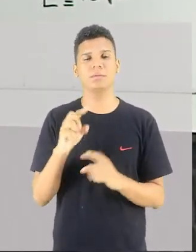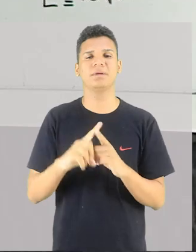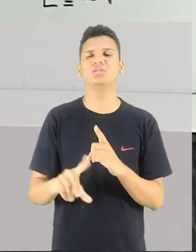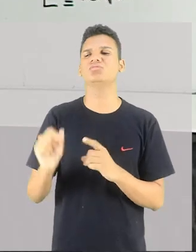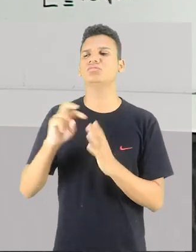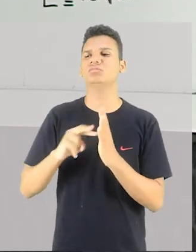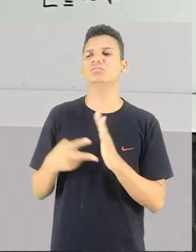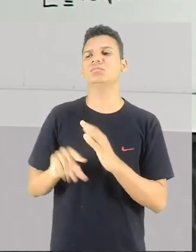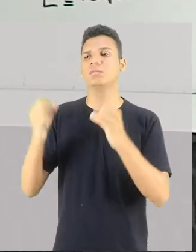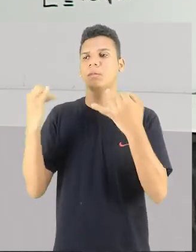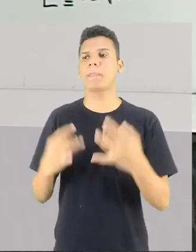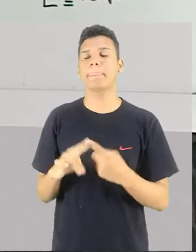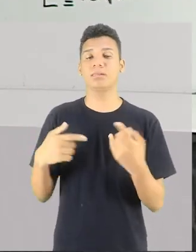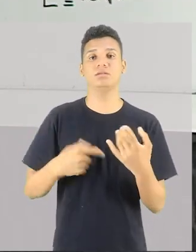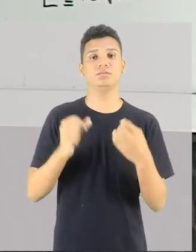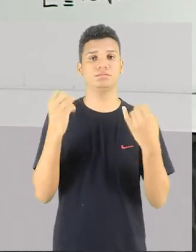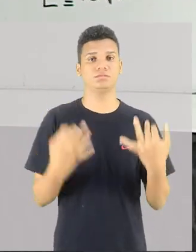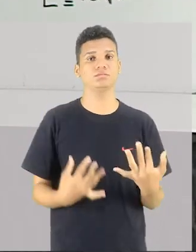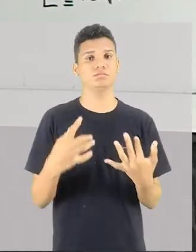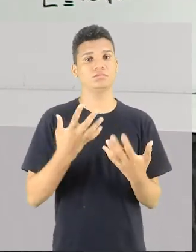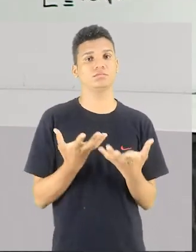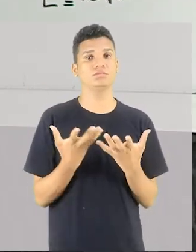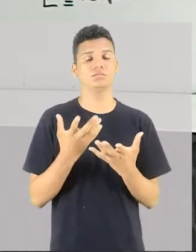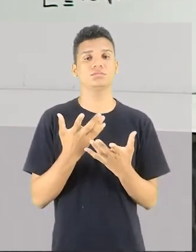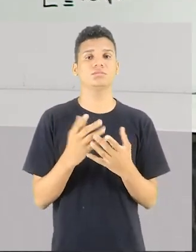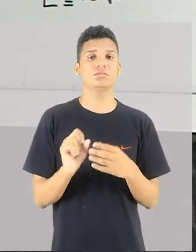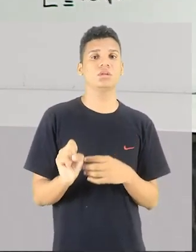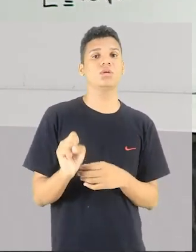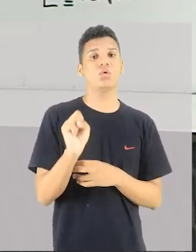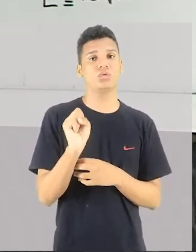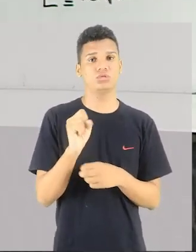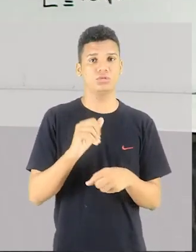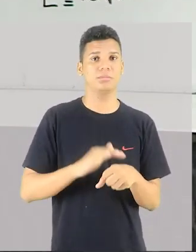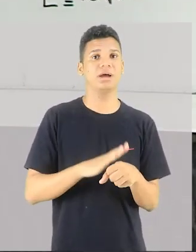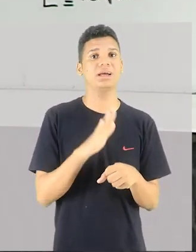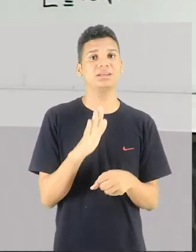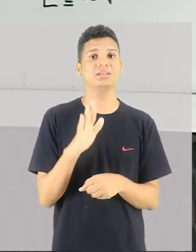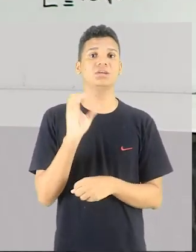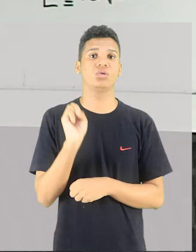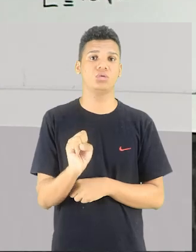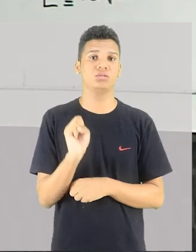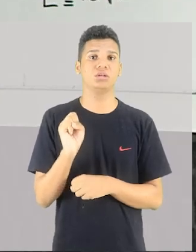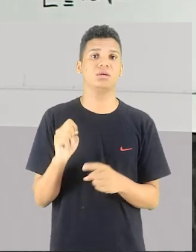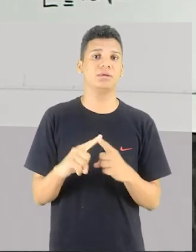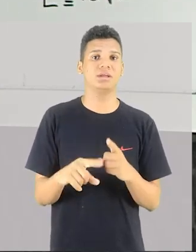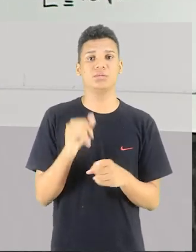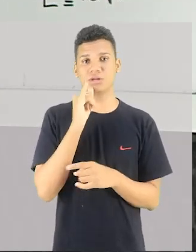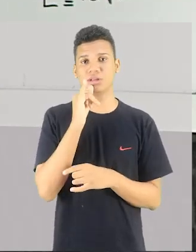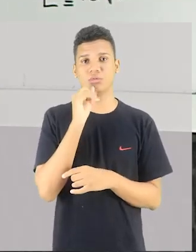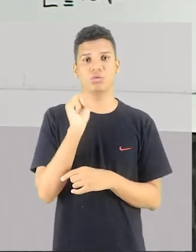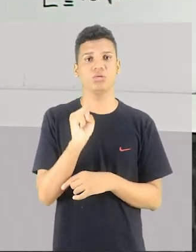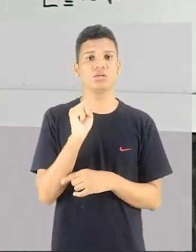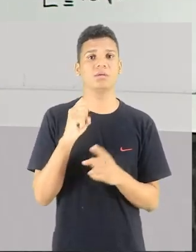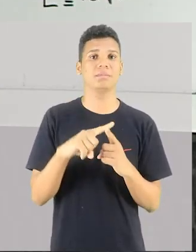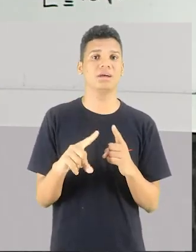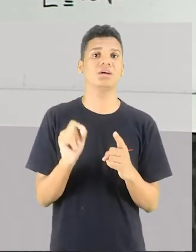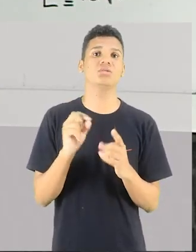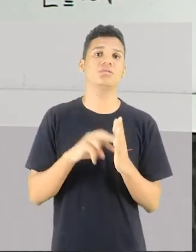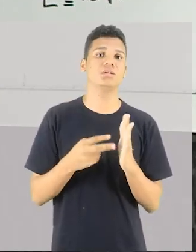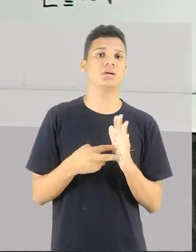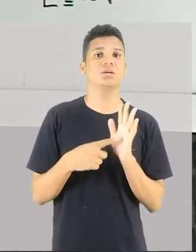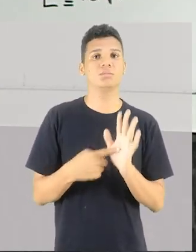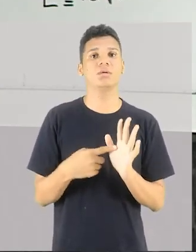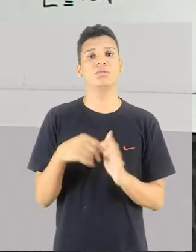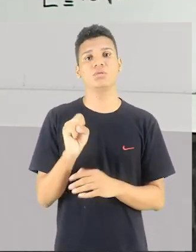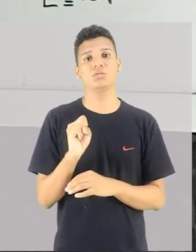falou ele falou que ele quer aumentar em oito diâmetro em oito não é aumentar para oito aumentar em oito